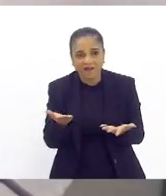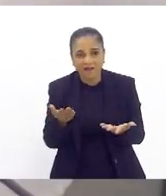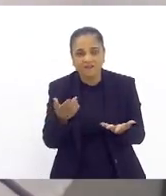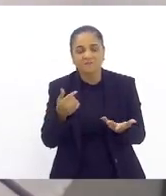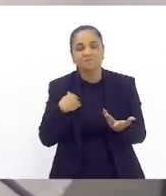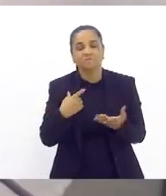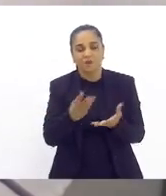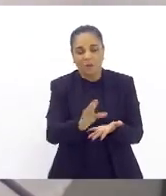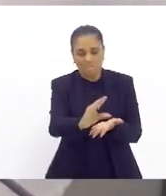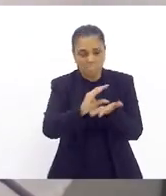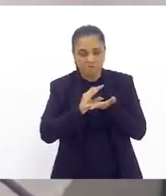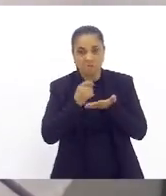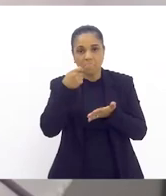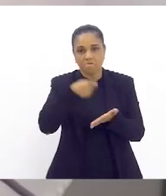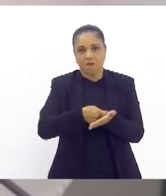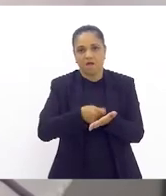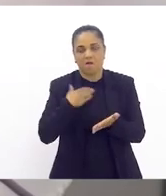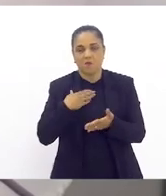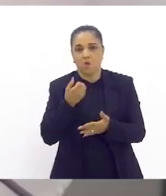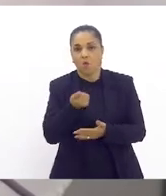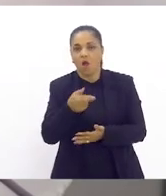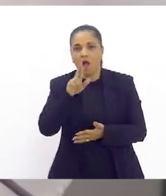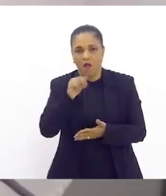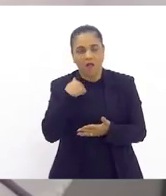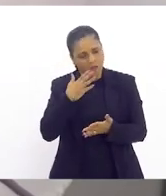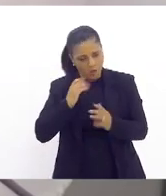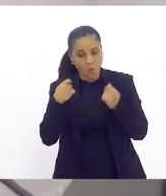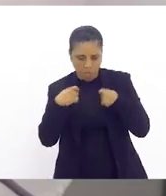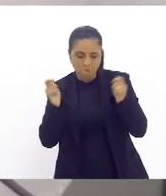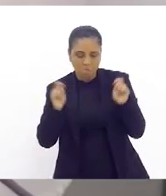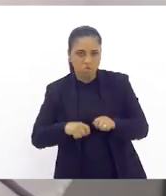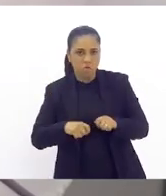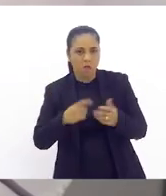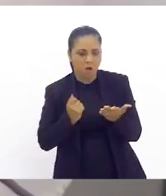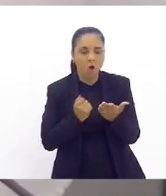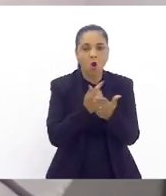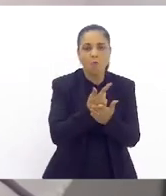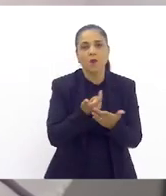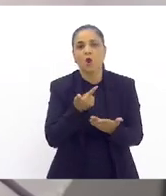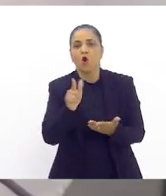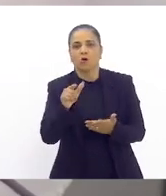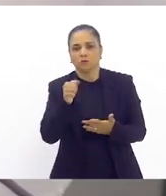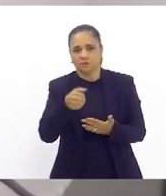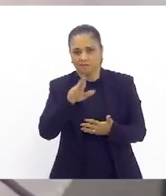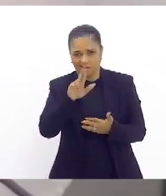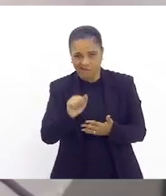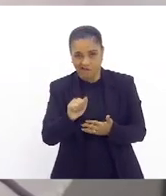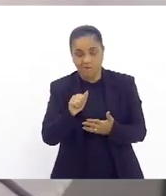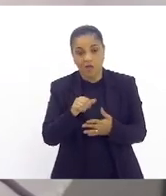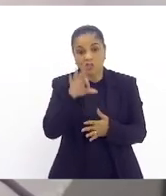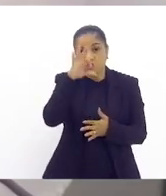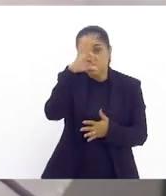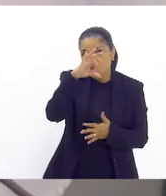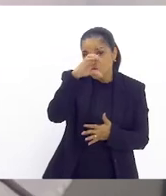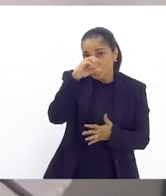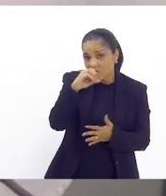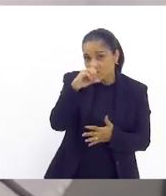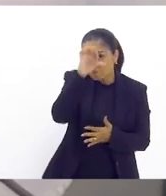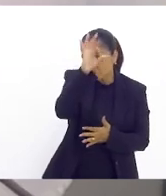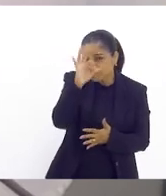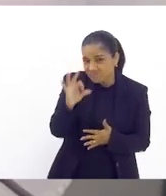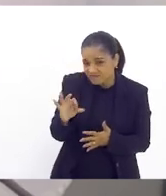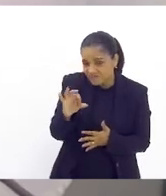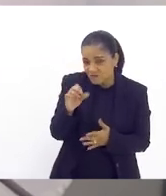ar condicionado mas o meu problema eu pude comprar outro ar condicionado mas a gente sabe que 90% da população brasileira hoje